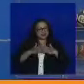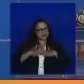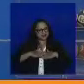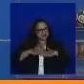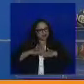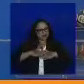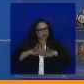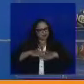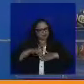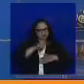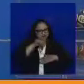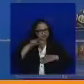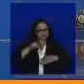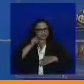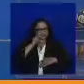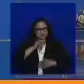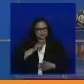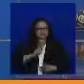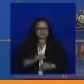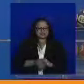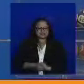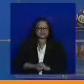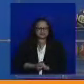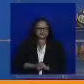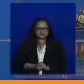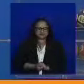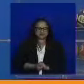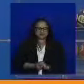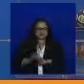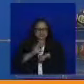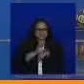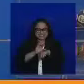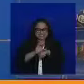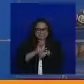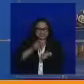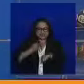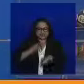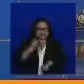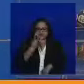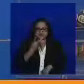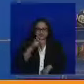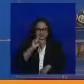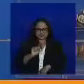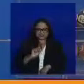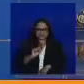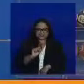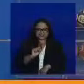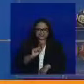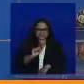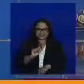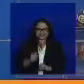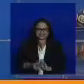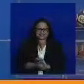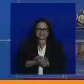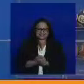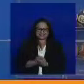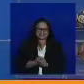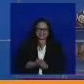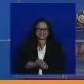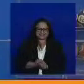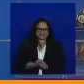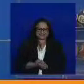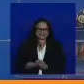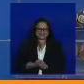Calma, você ainda tem chances. Bola cinza número 28. Cinza 28.